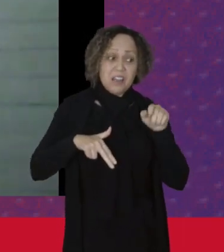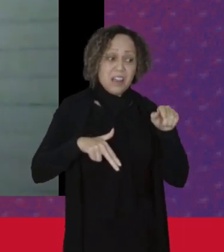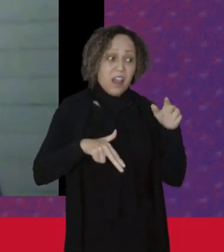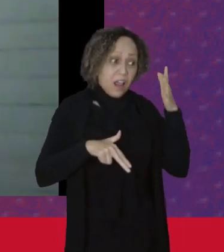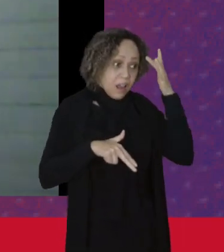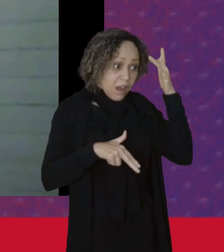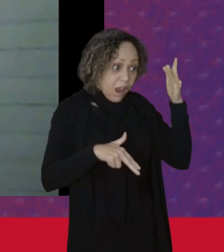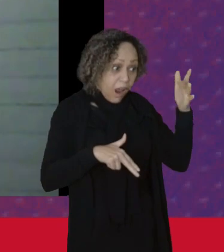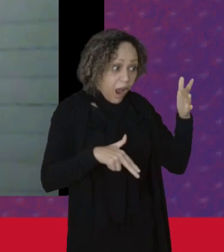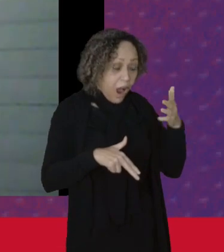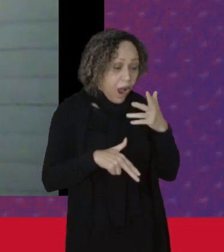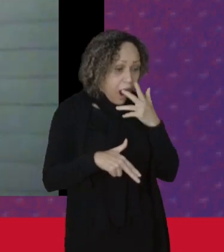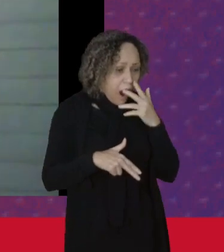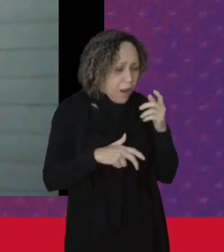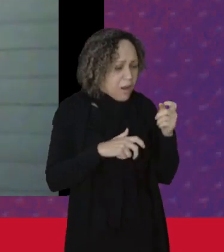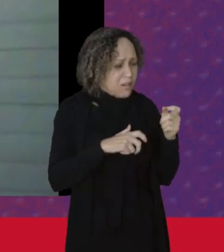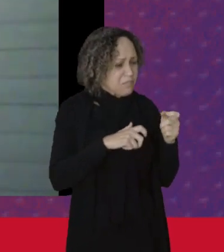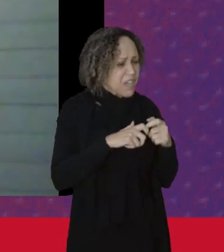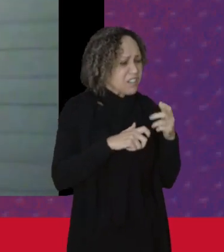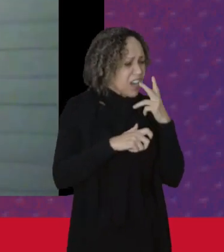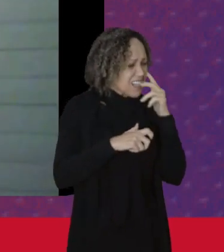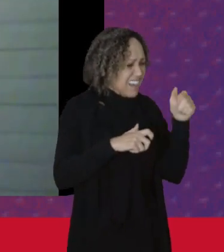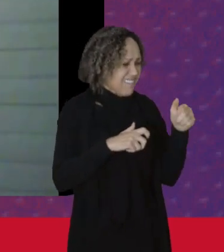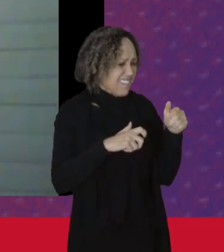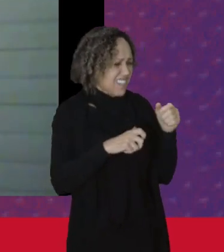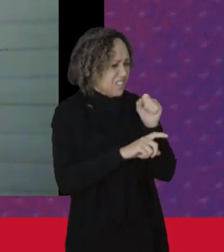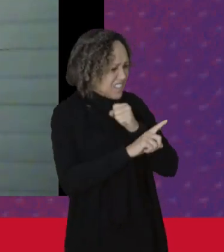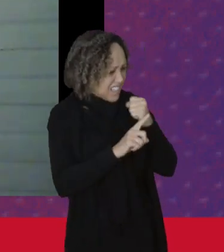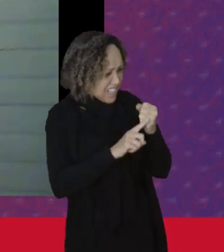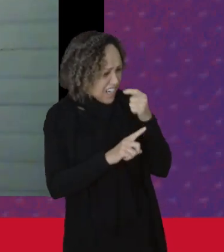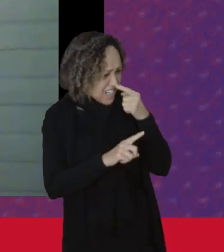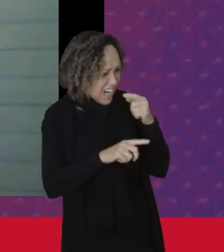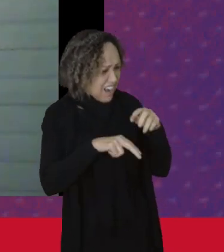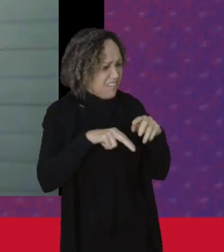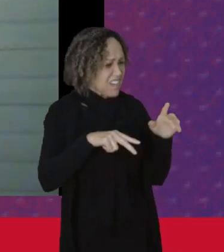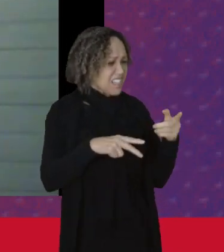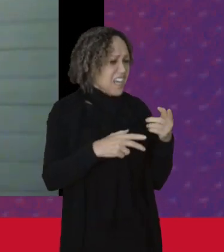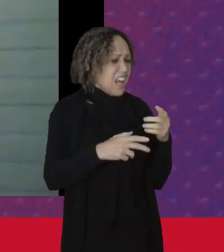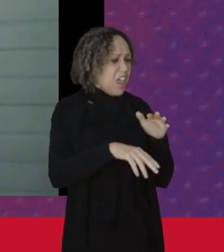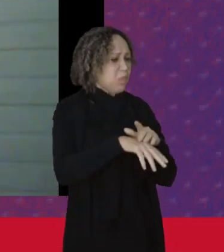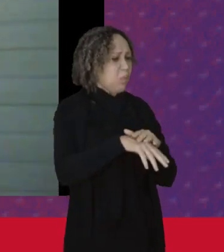o sofrimento viesse da sua própria condição. E aí, né,